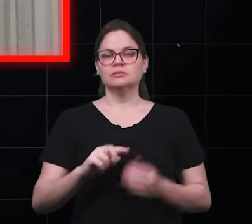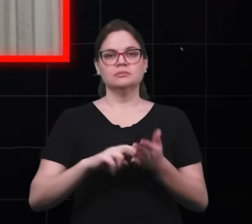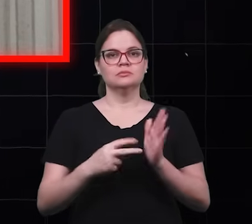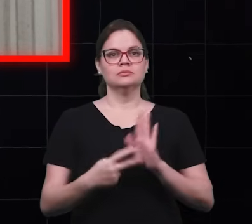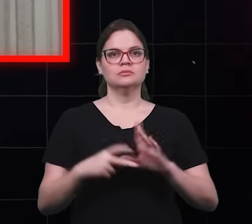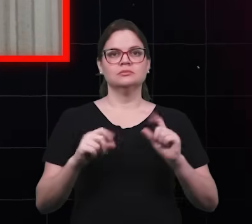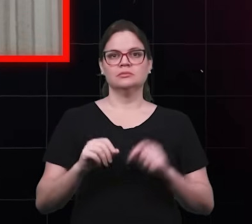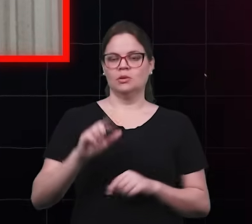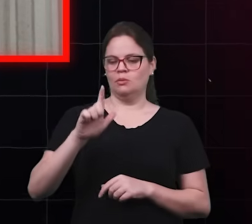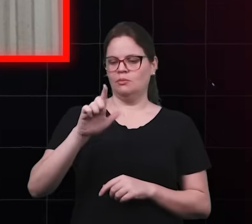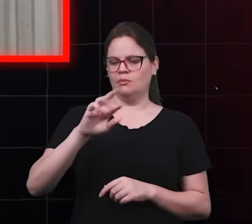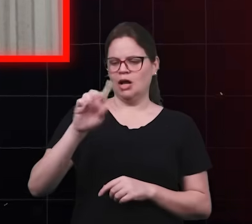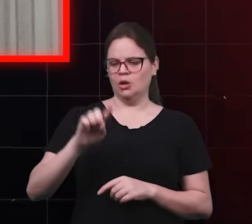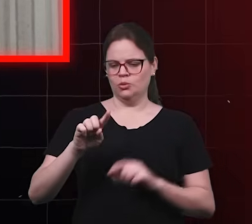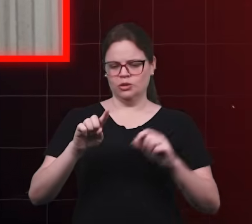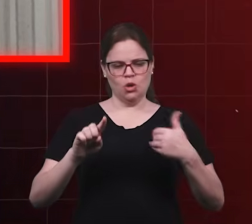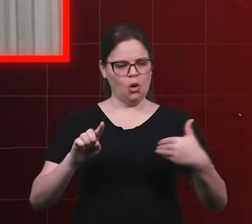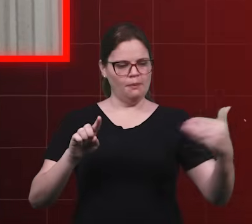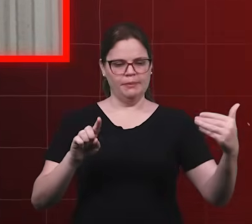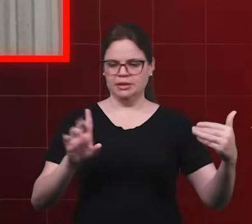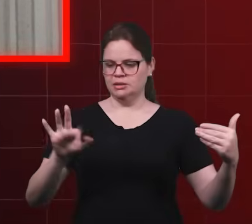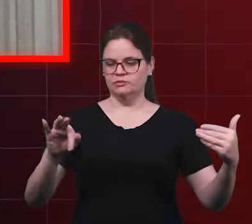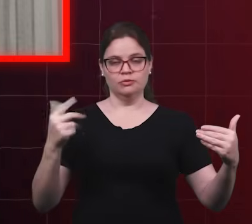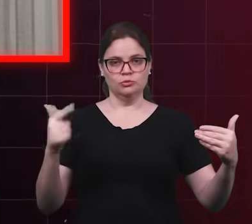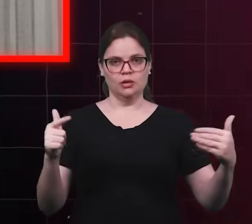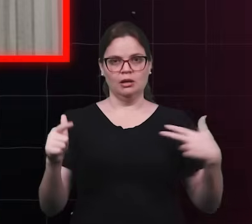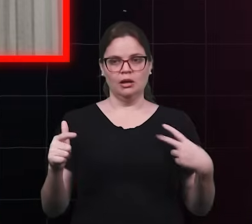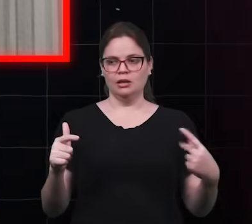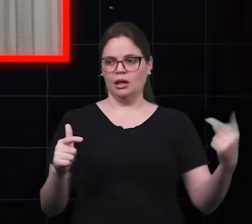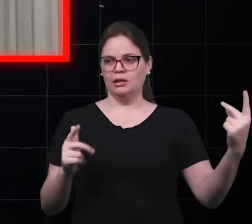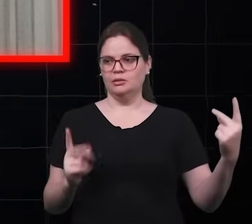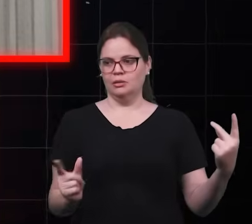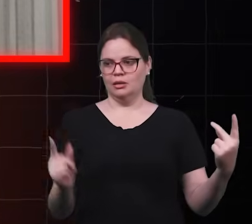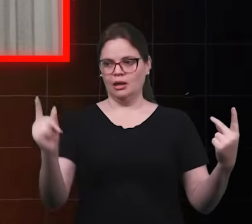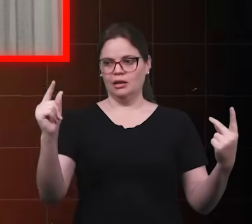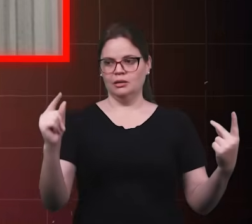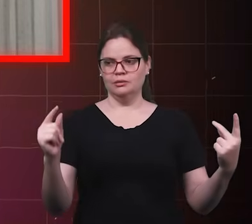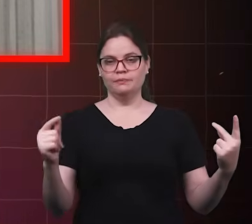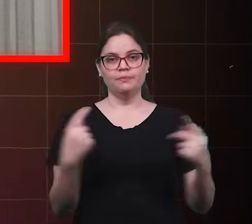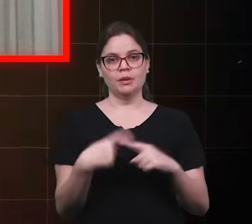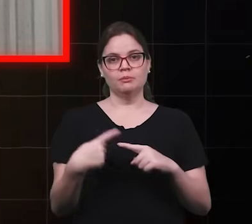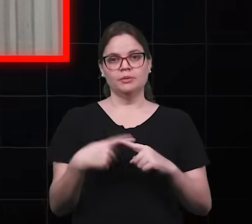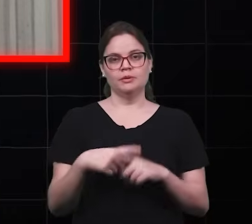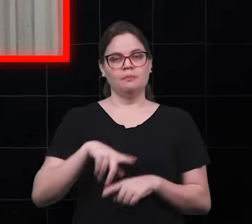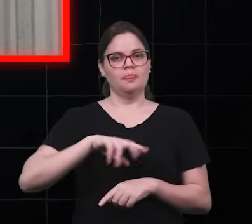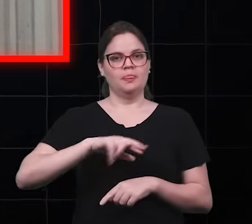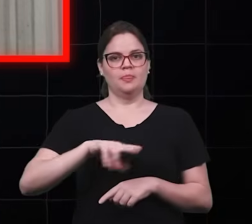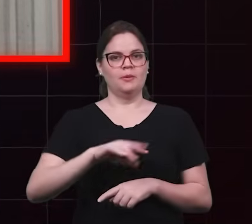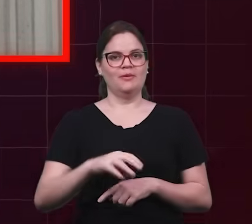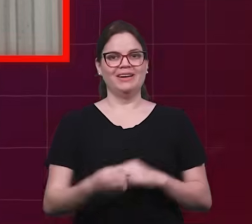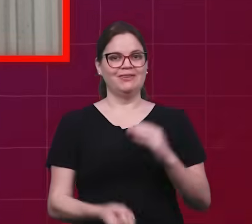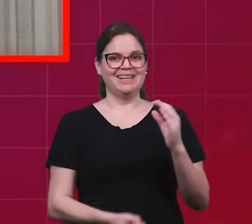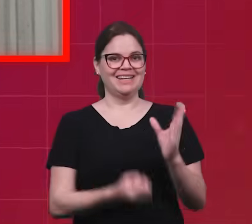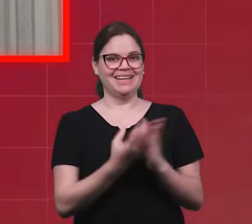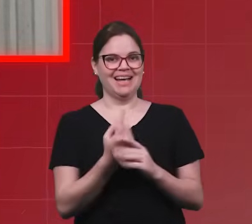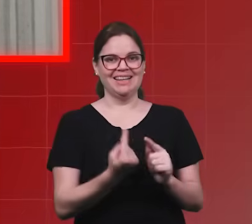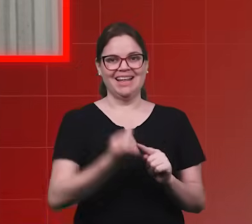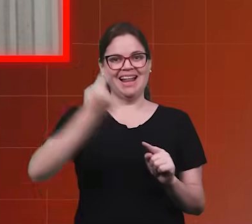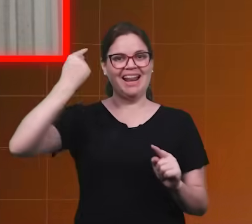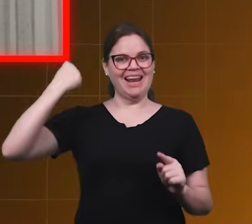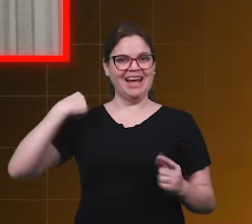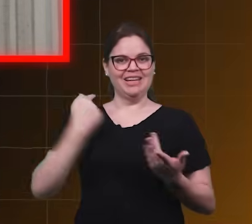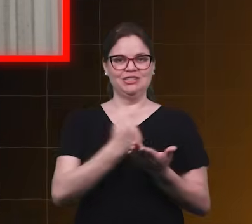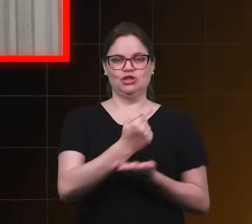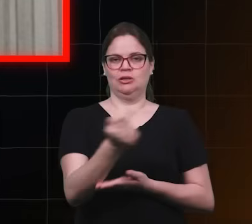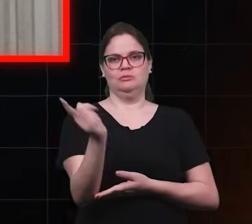uma luz que não tem princípio e não tem fim. É uma luz que não foi criada no haja luz, mas já